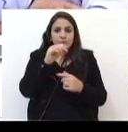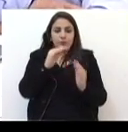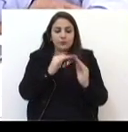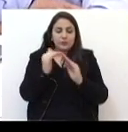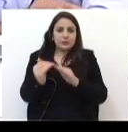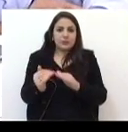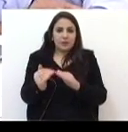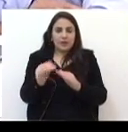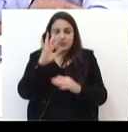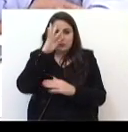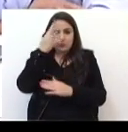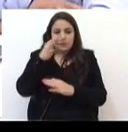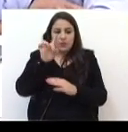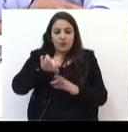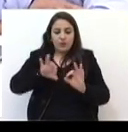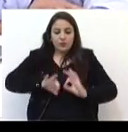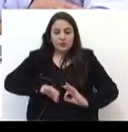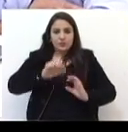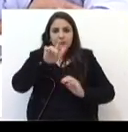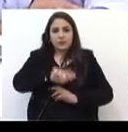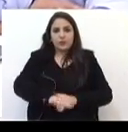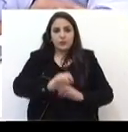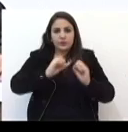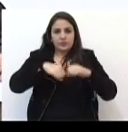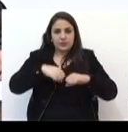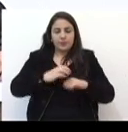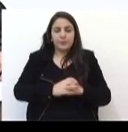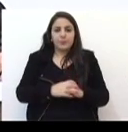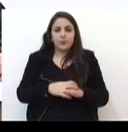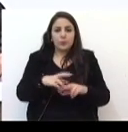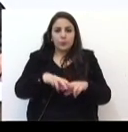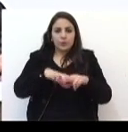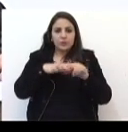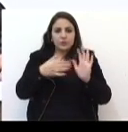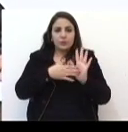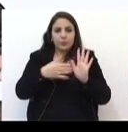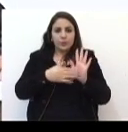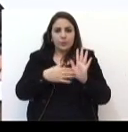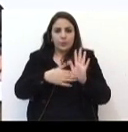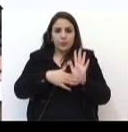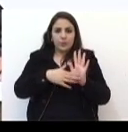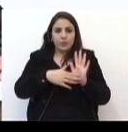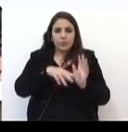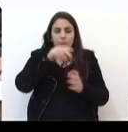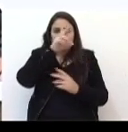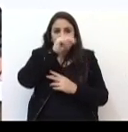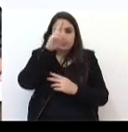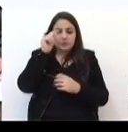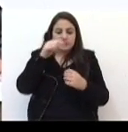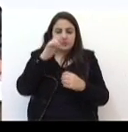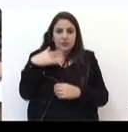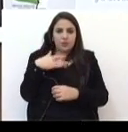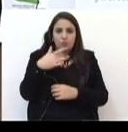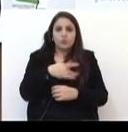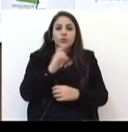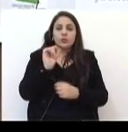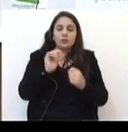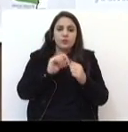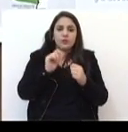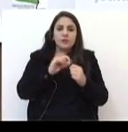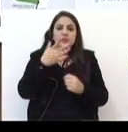a solução seria reorganizar o sistema. Para isso, ele propõe a municipalização da saúde, o